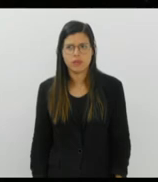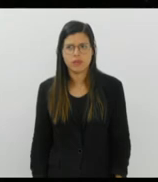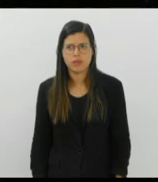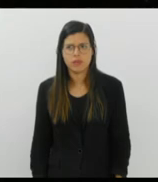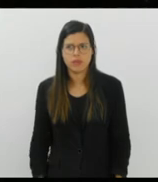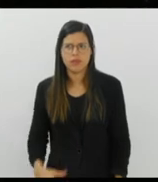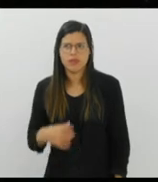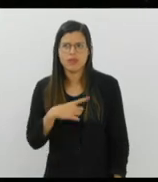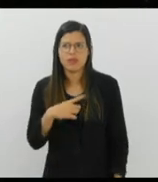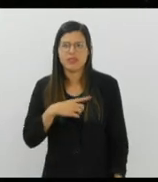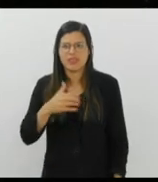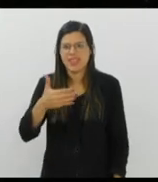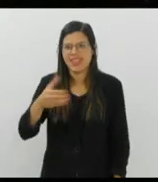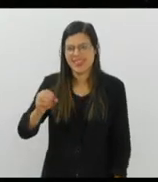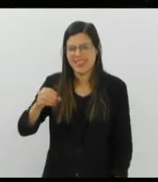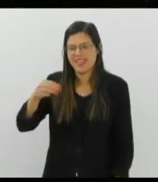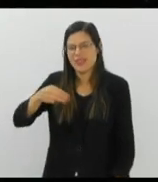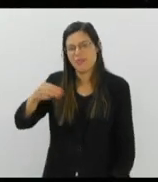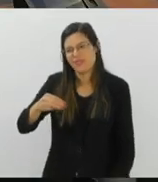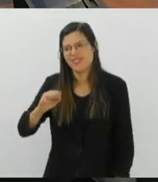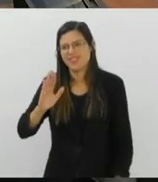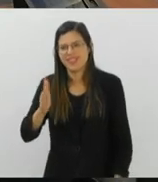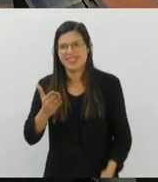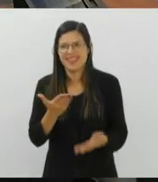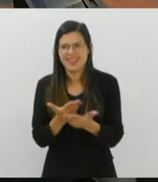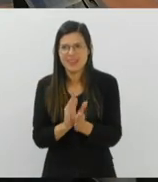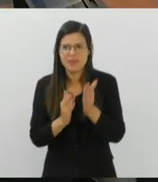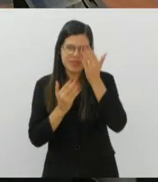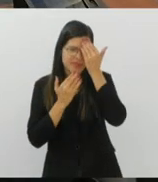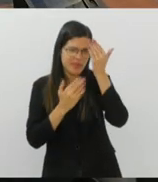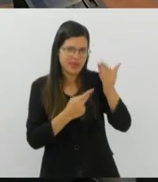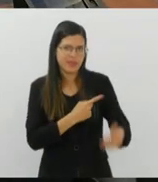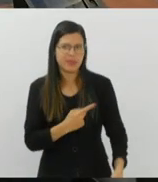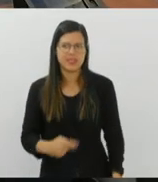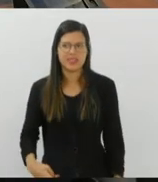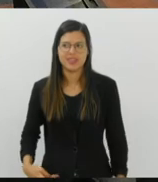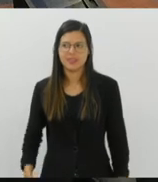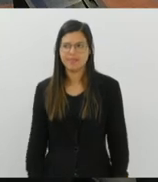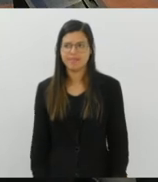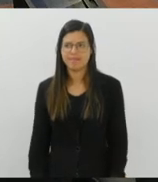de 10 minutos e já acabaram. Muito obrigado, senhor presidente.